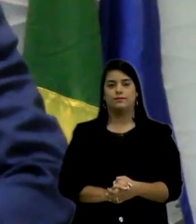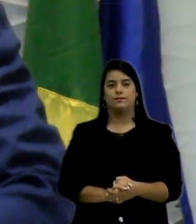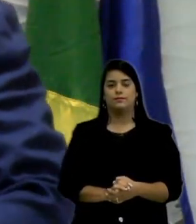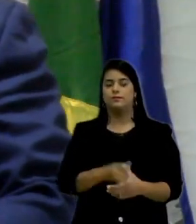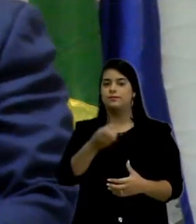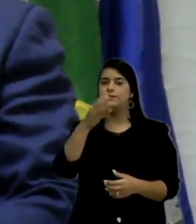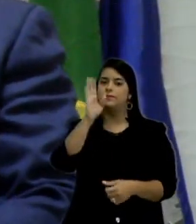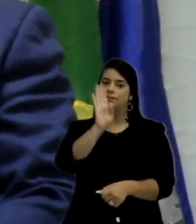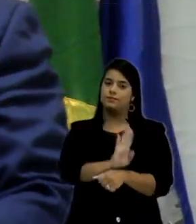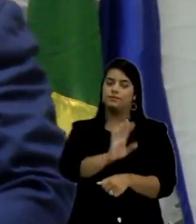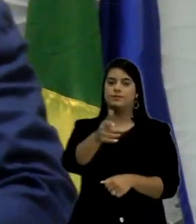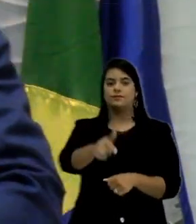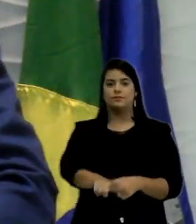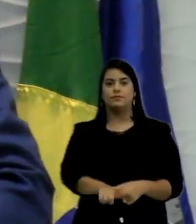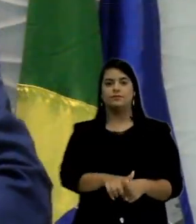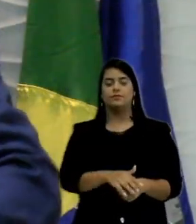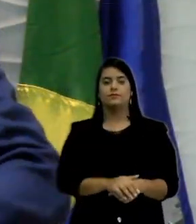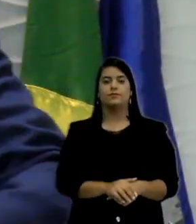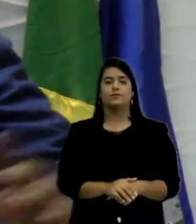Boa tarde de novo. Quero,